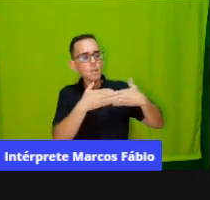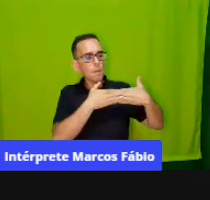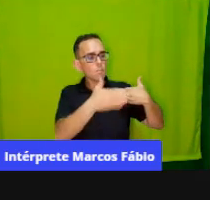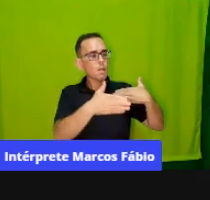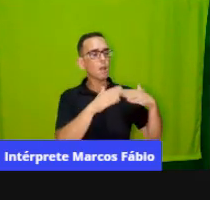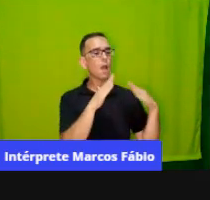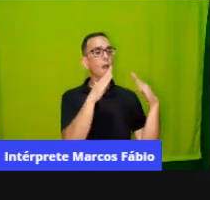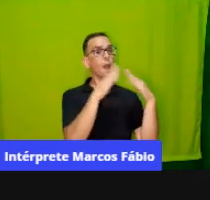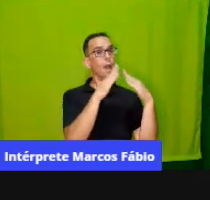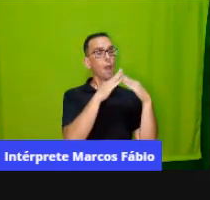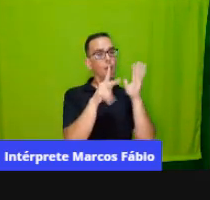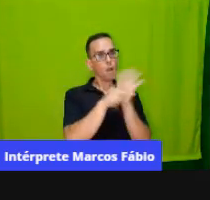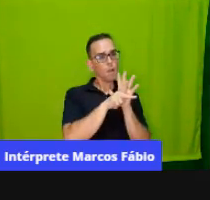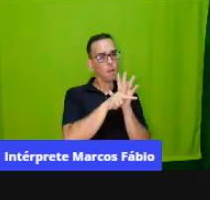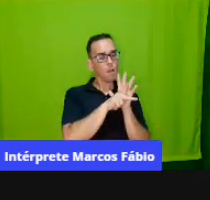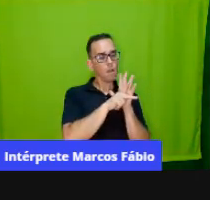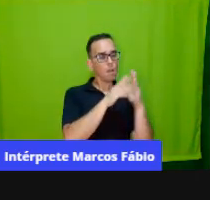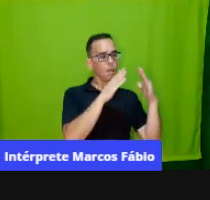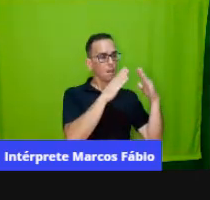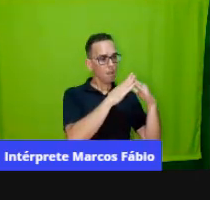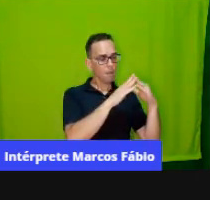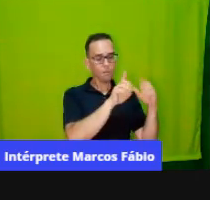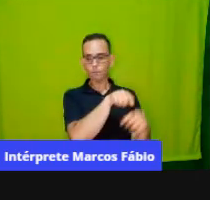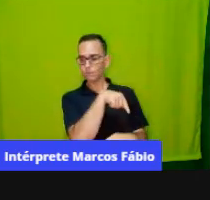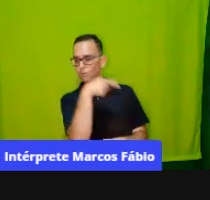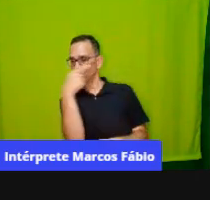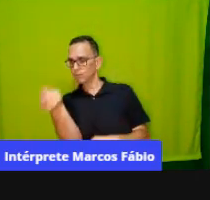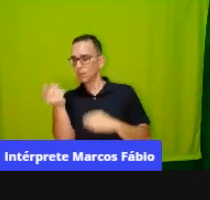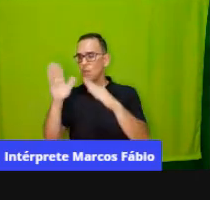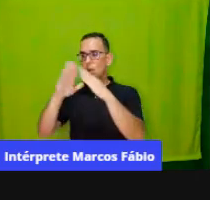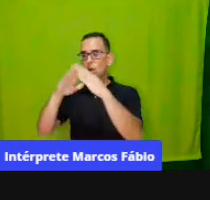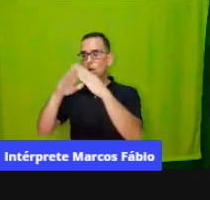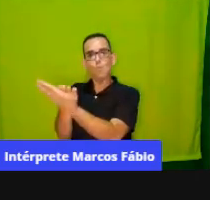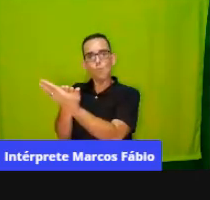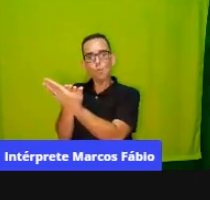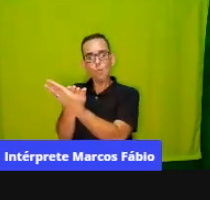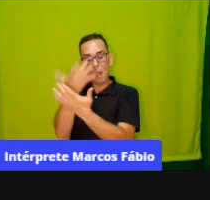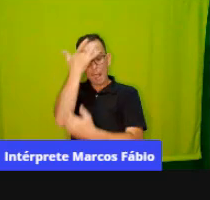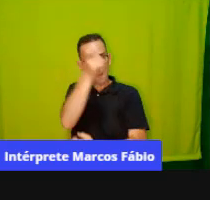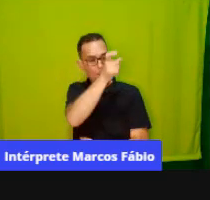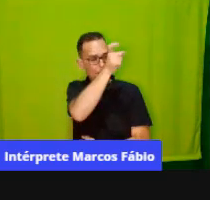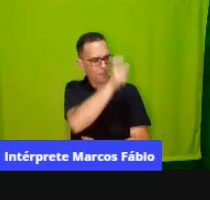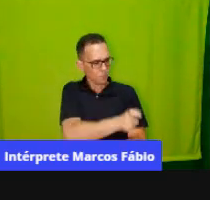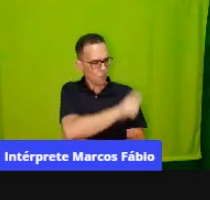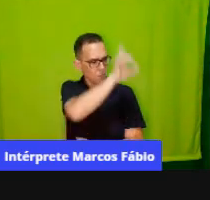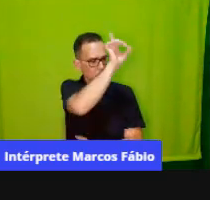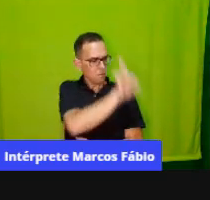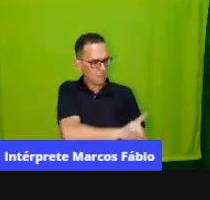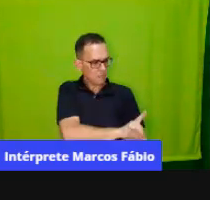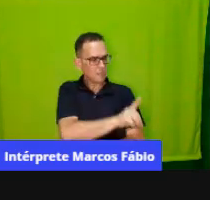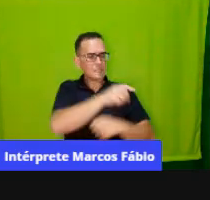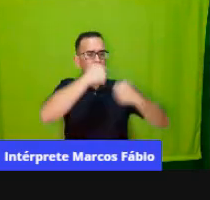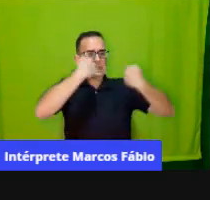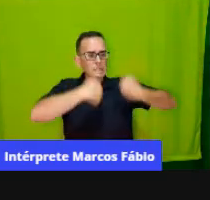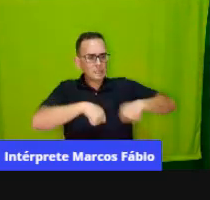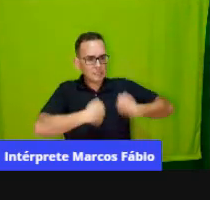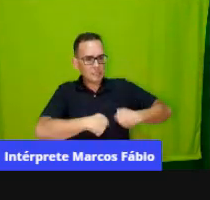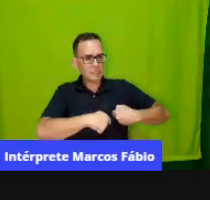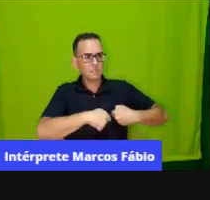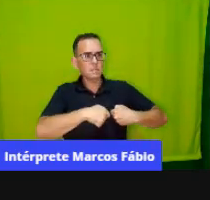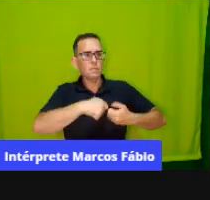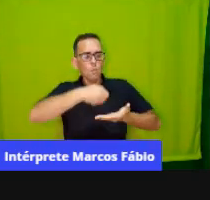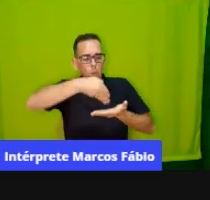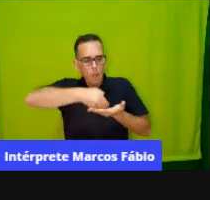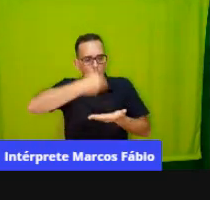casa para a escola. Então, vamos supor, se essa pessoa com deficiência necessita de uma colher